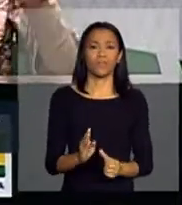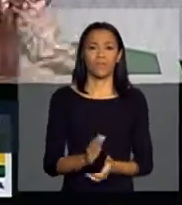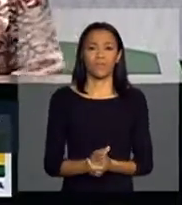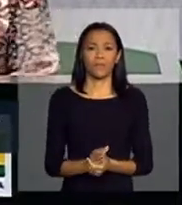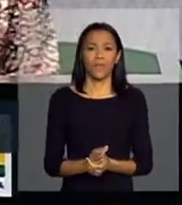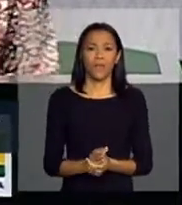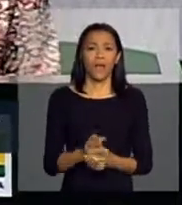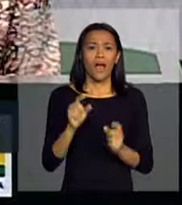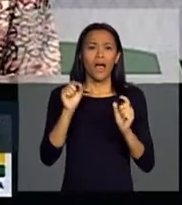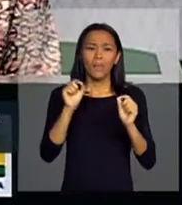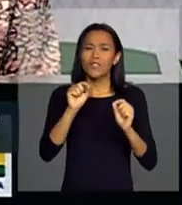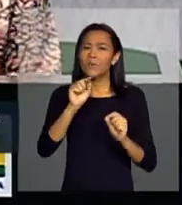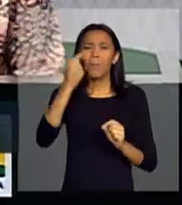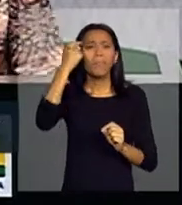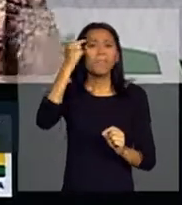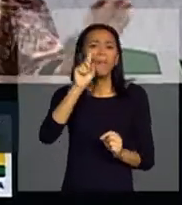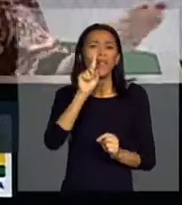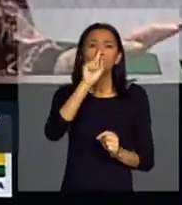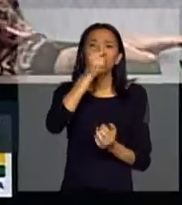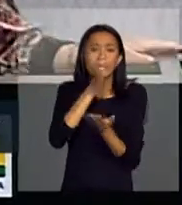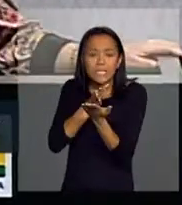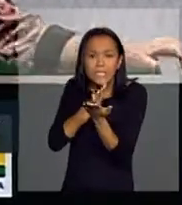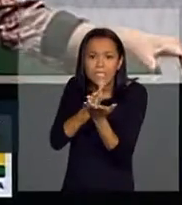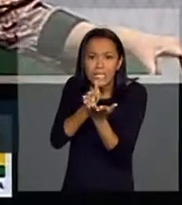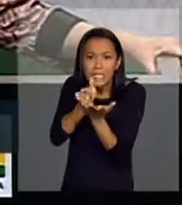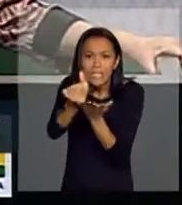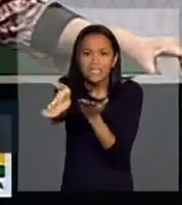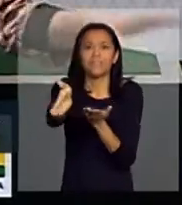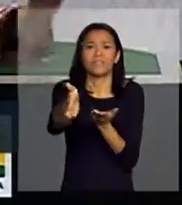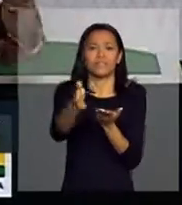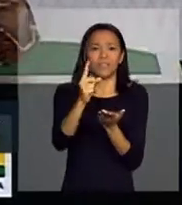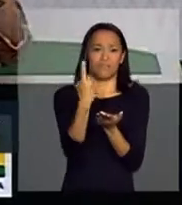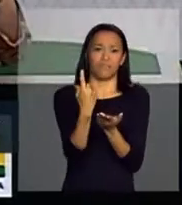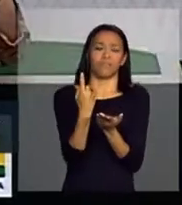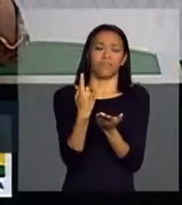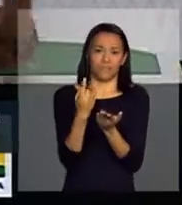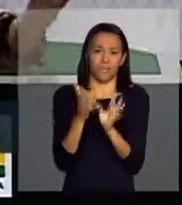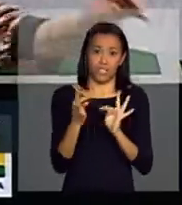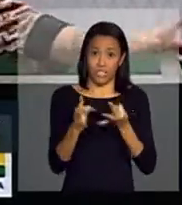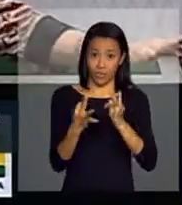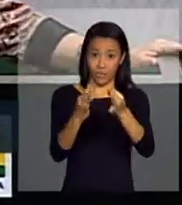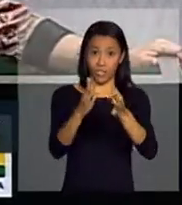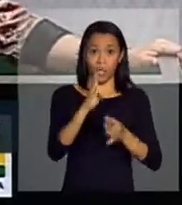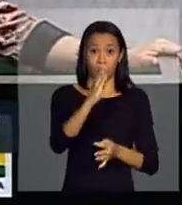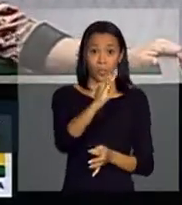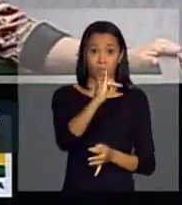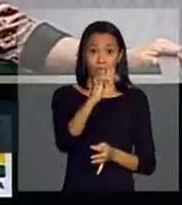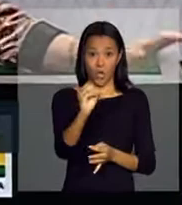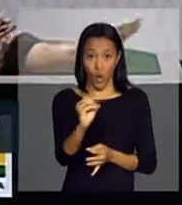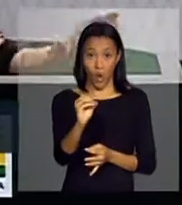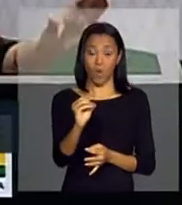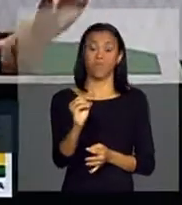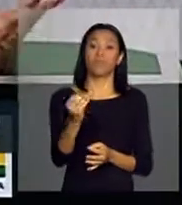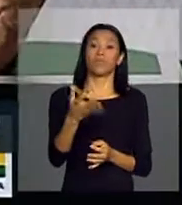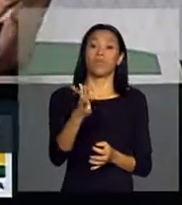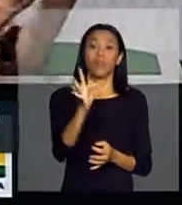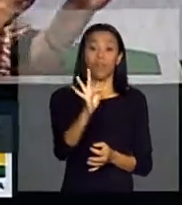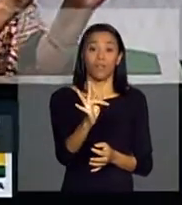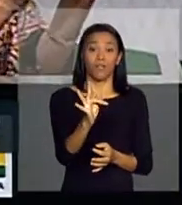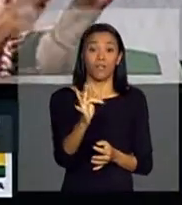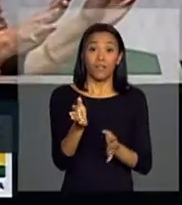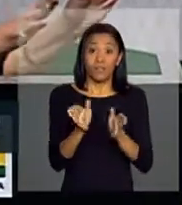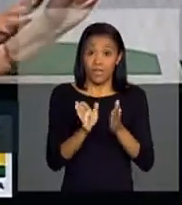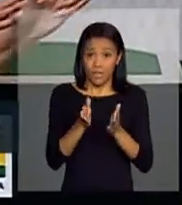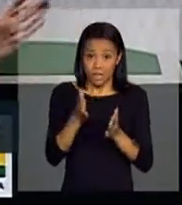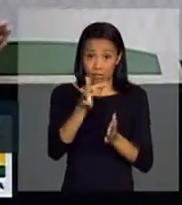a uma linha tecnológica que é essa dos biofarma dos da biotecnologia uma vez que a